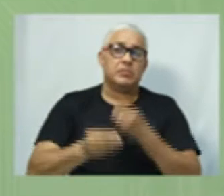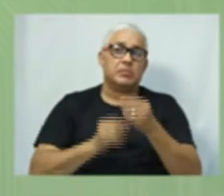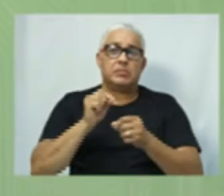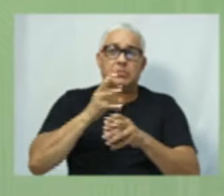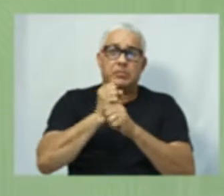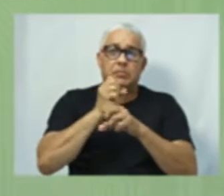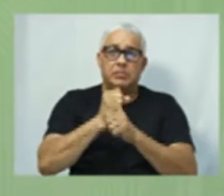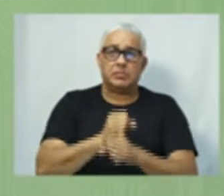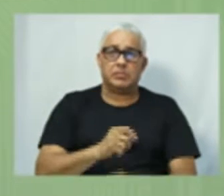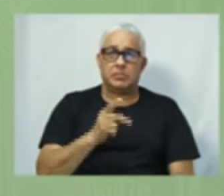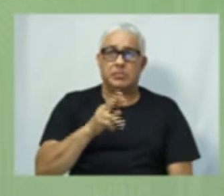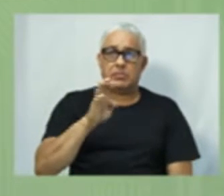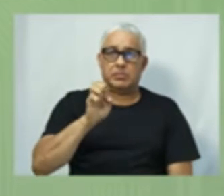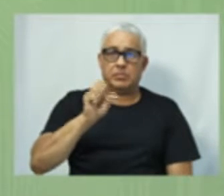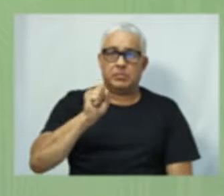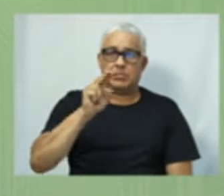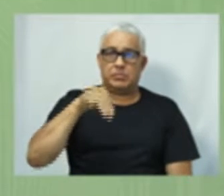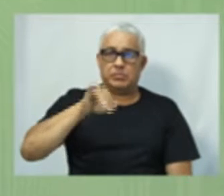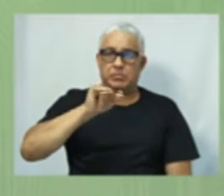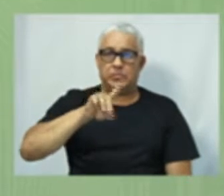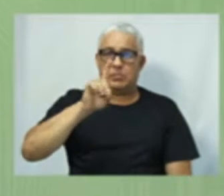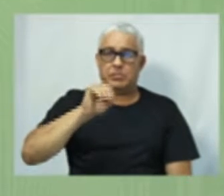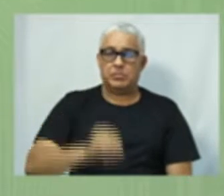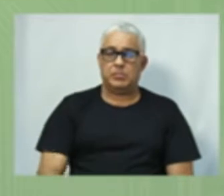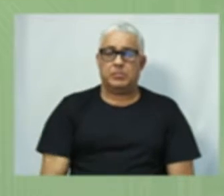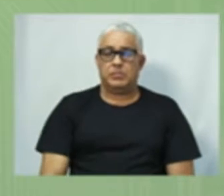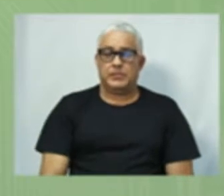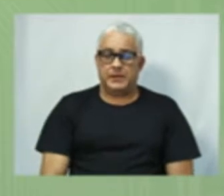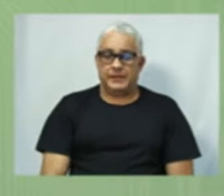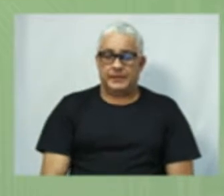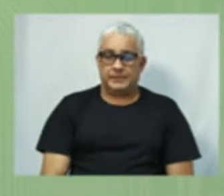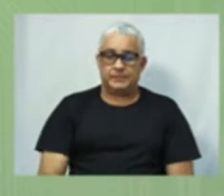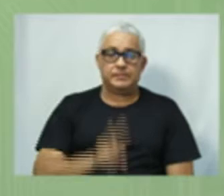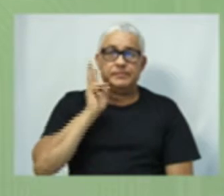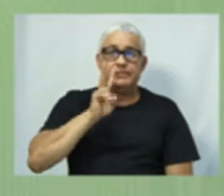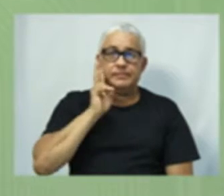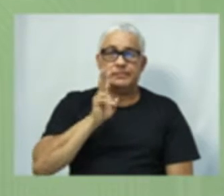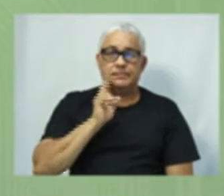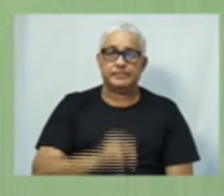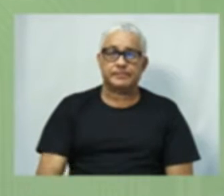cálculo? É o seguinte, rapaziada. Vocês lembram lá